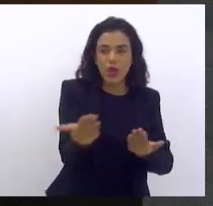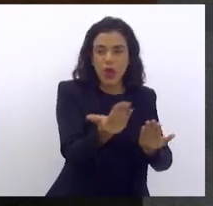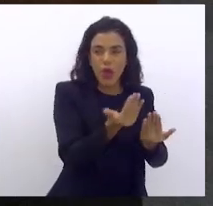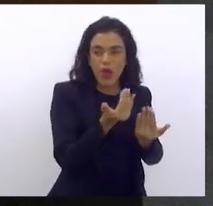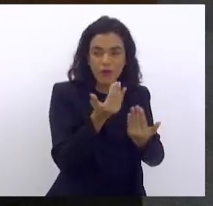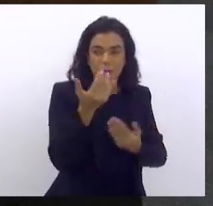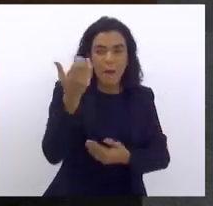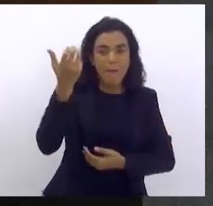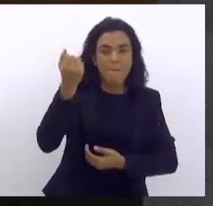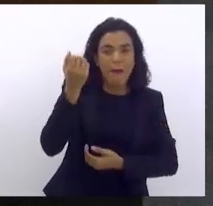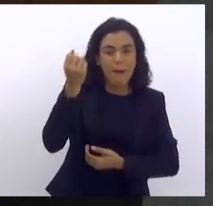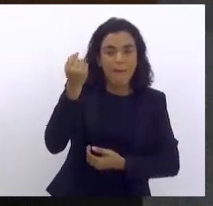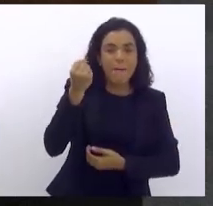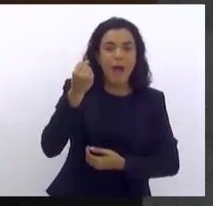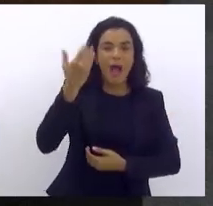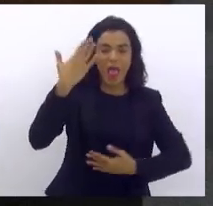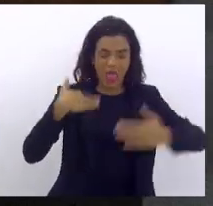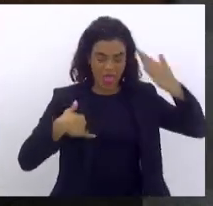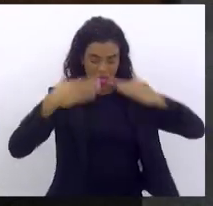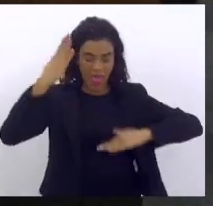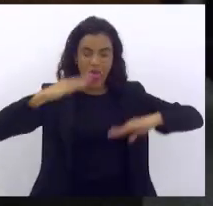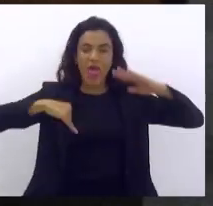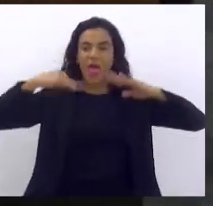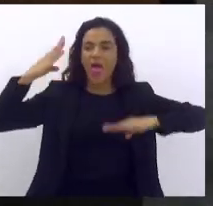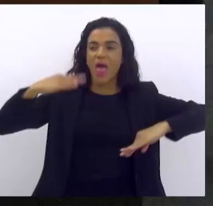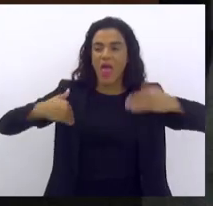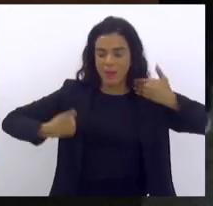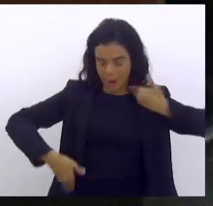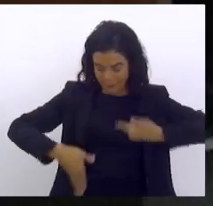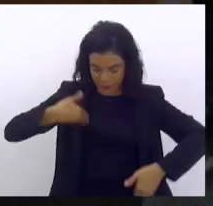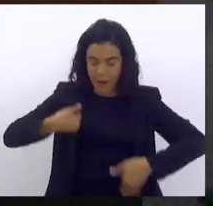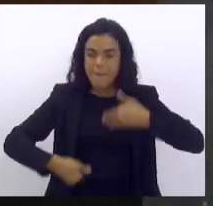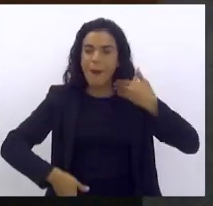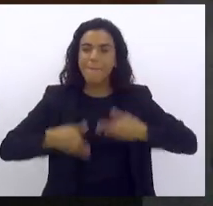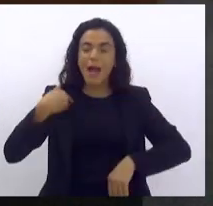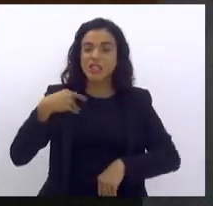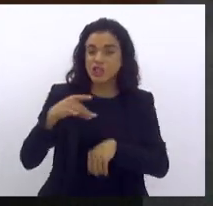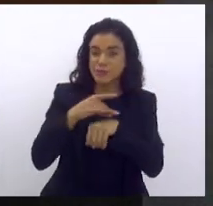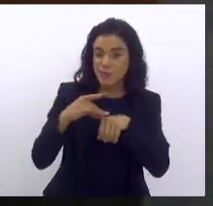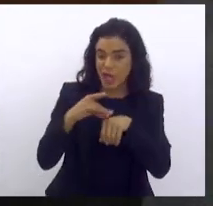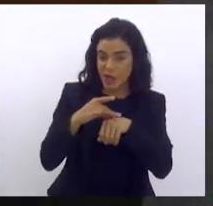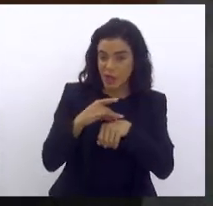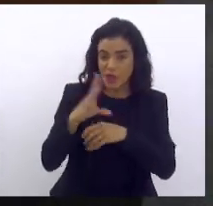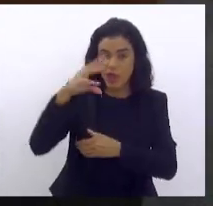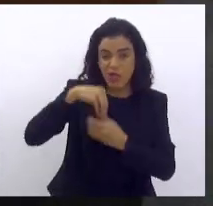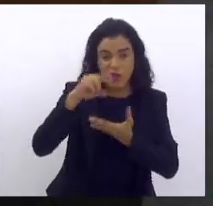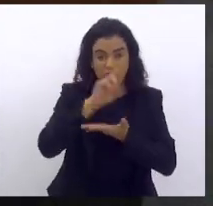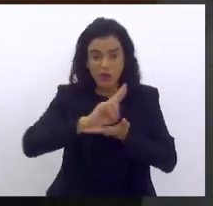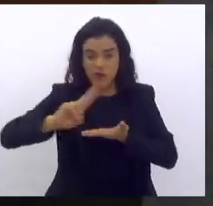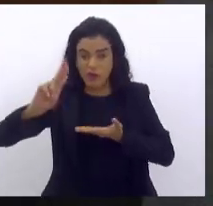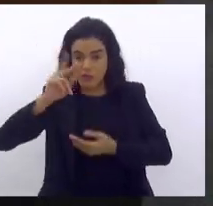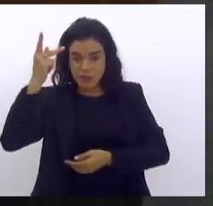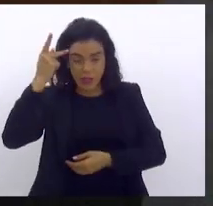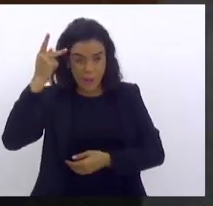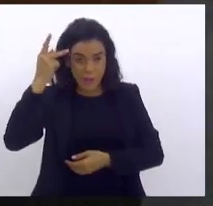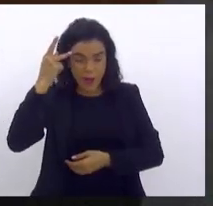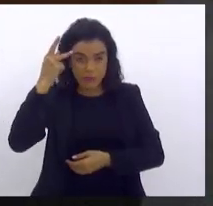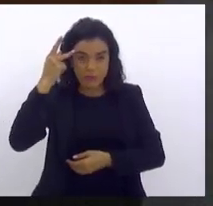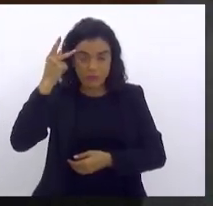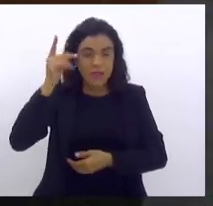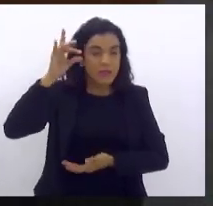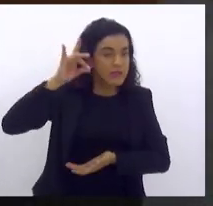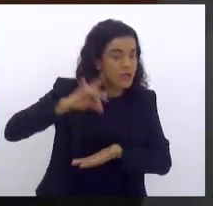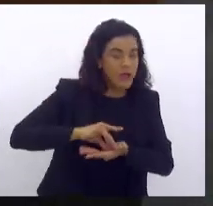que se pintaram de preto num trote dentro da universidade em São Paulo, eles,